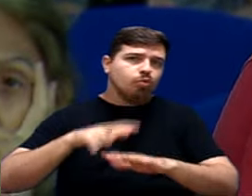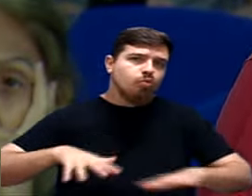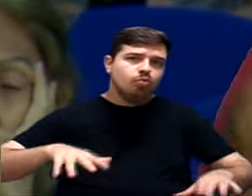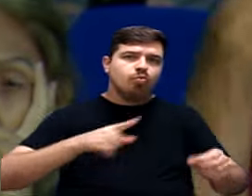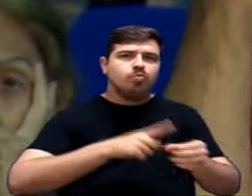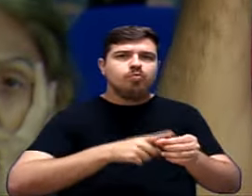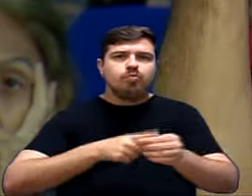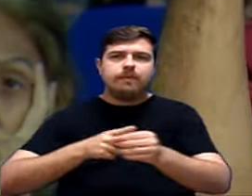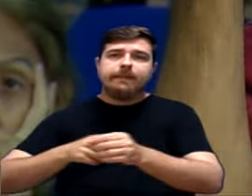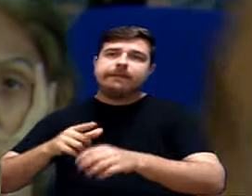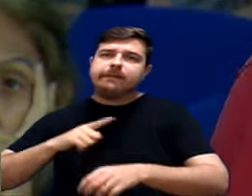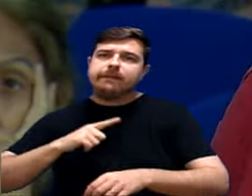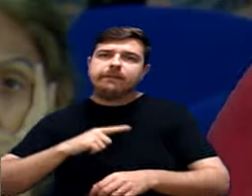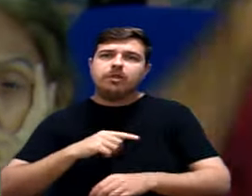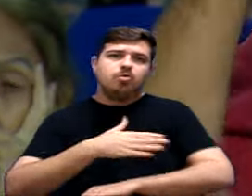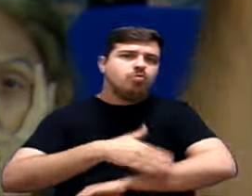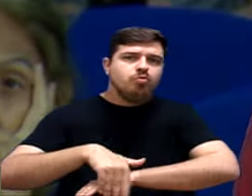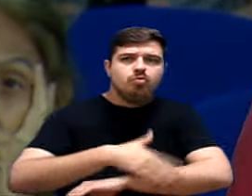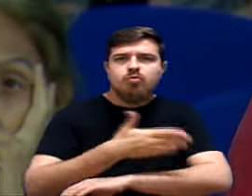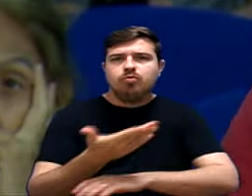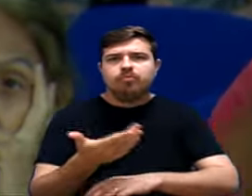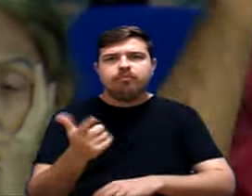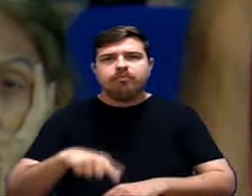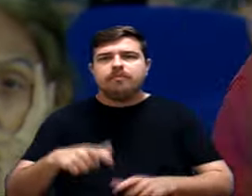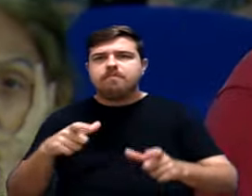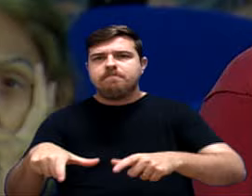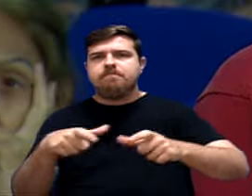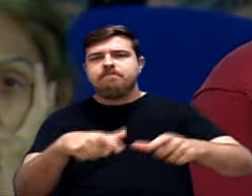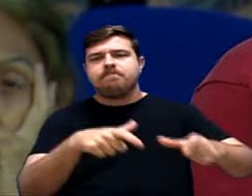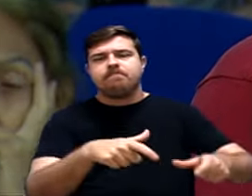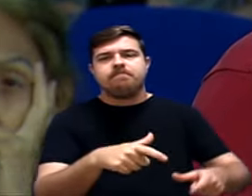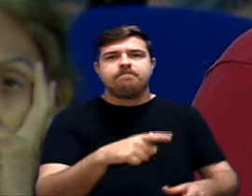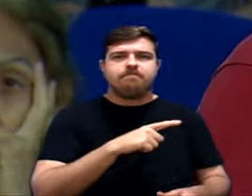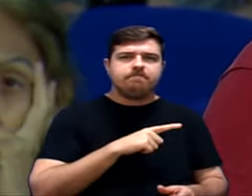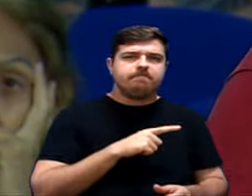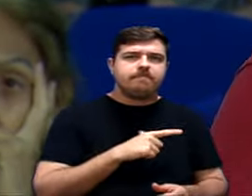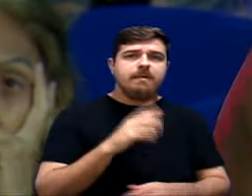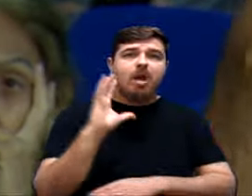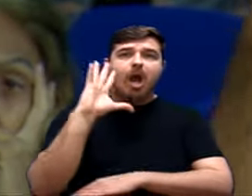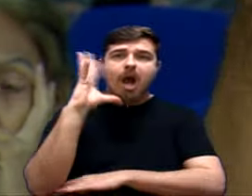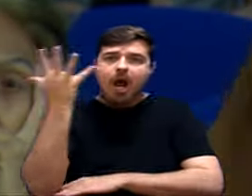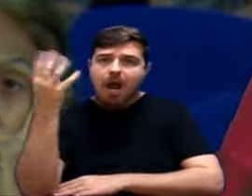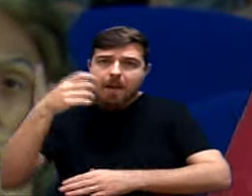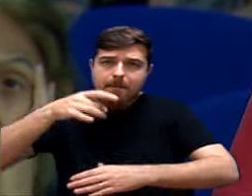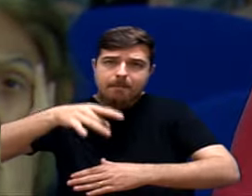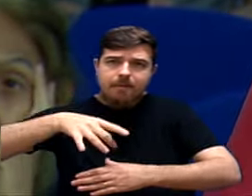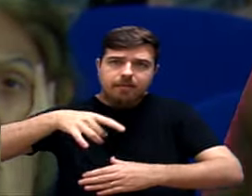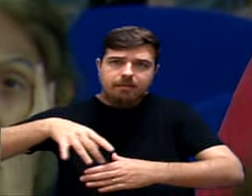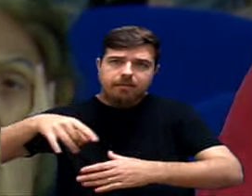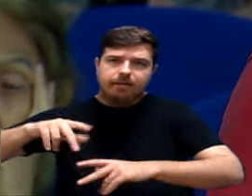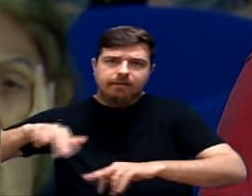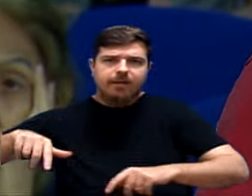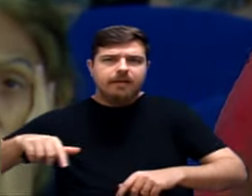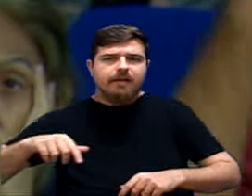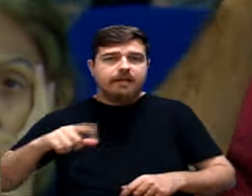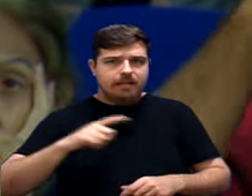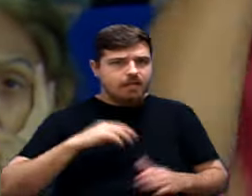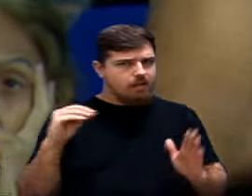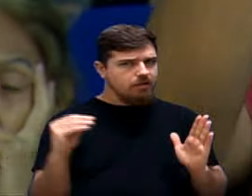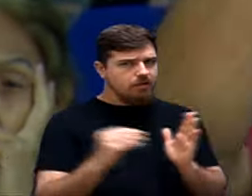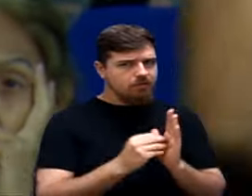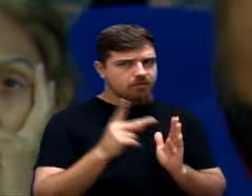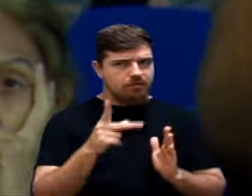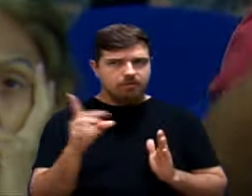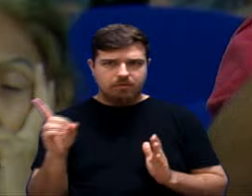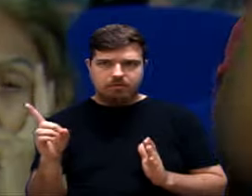moradia arborização das Ruas dos diversos bairros dos diversos ter territórios da cidade se isso é previsto no plano diretor ou